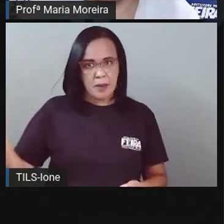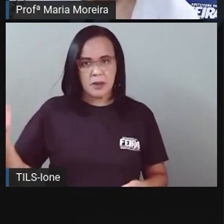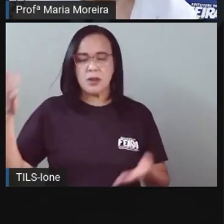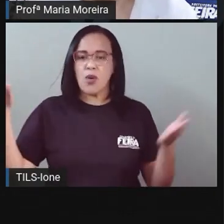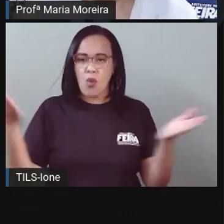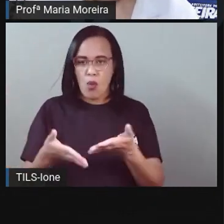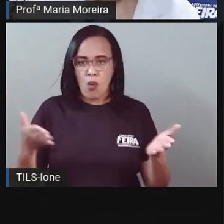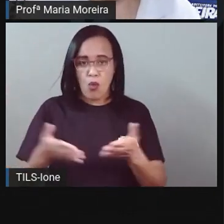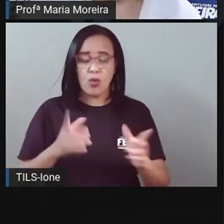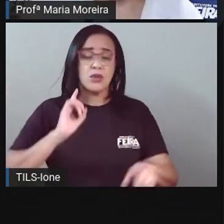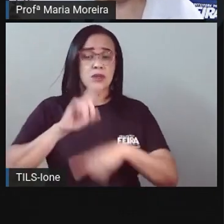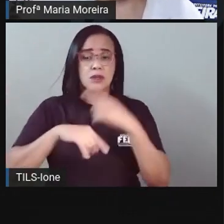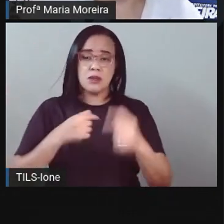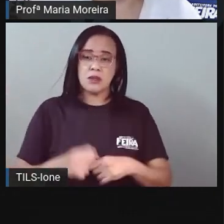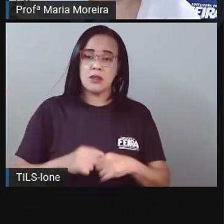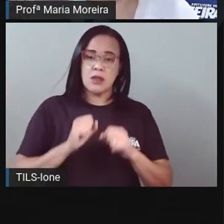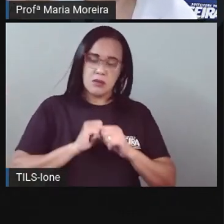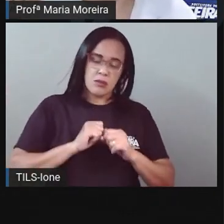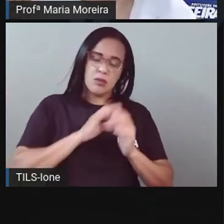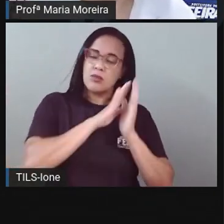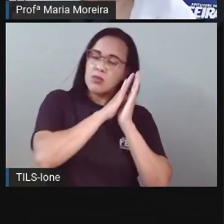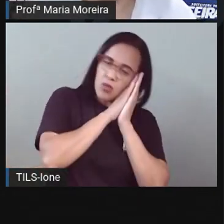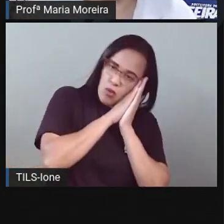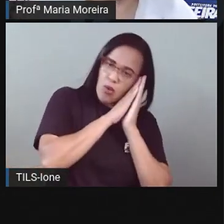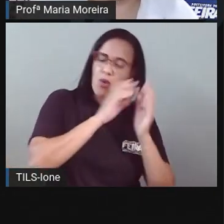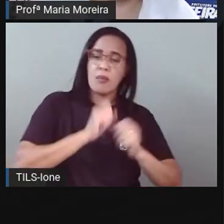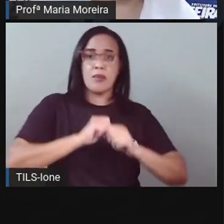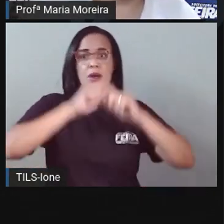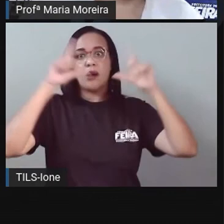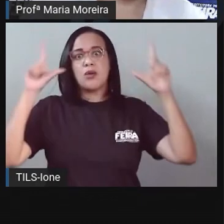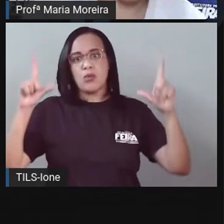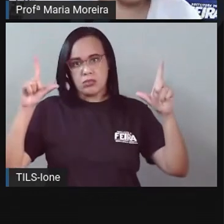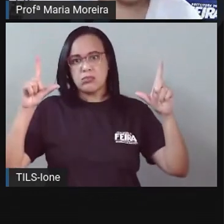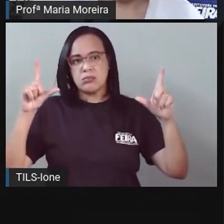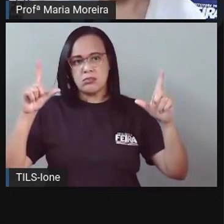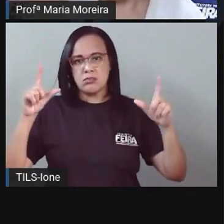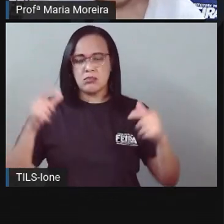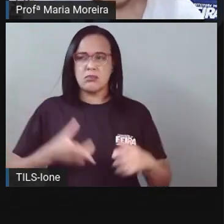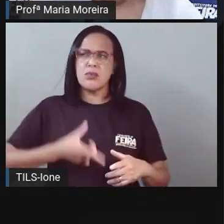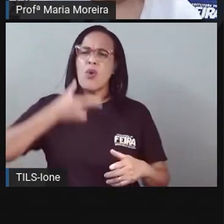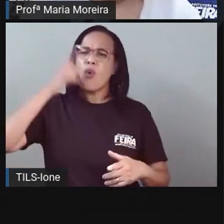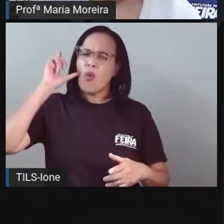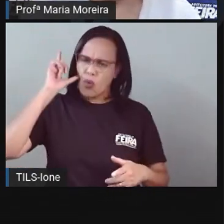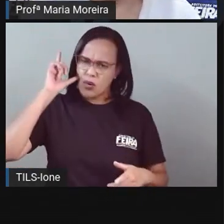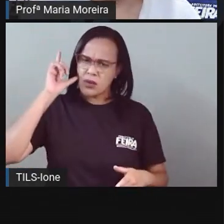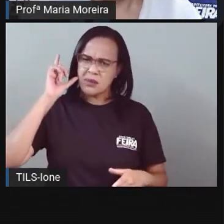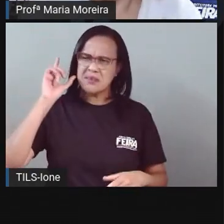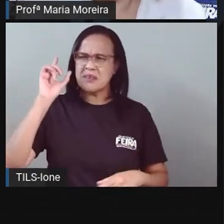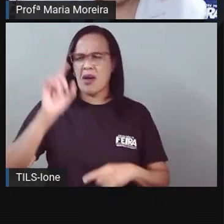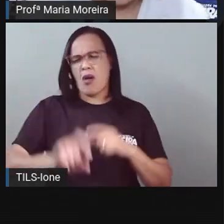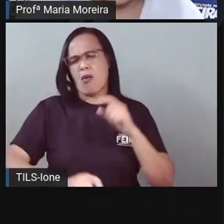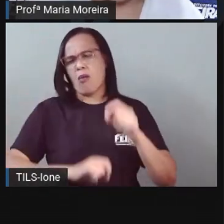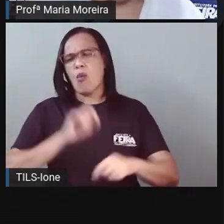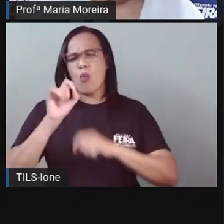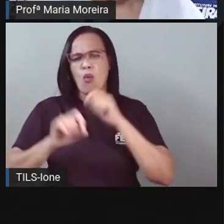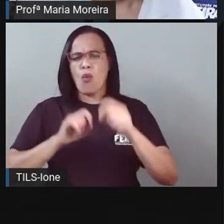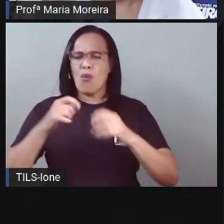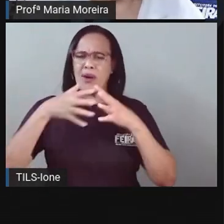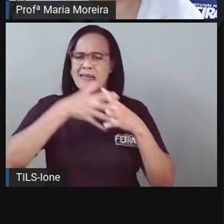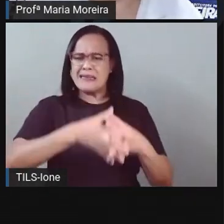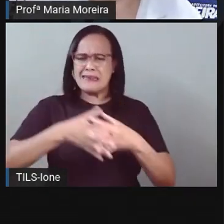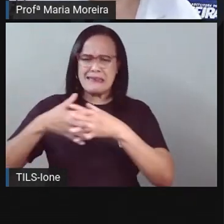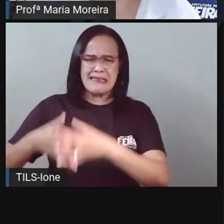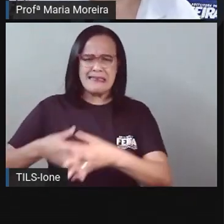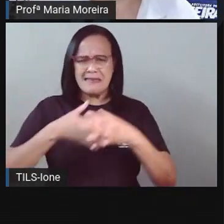dorme e acorda. Aí, a mãe apareceu com aquele tal de ontem e confundiu tudo. Mas agora a Carol